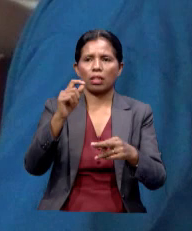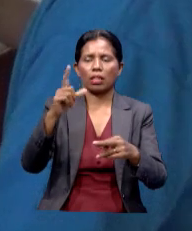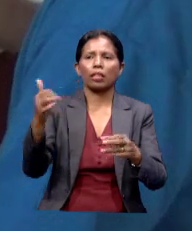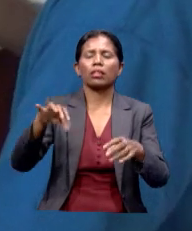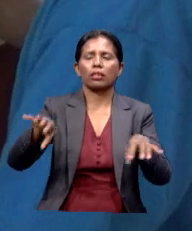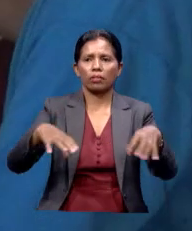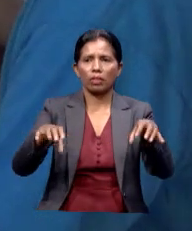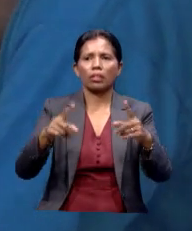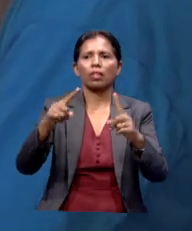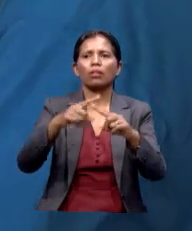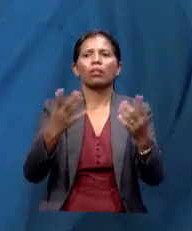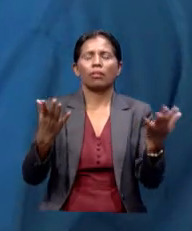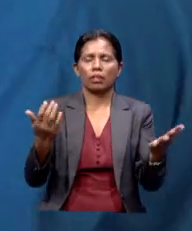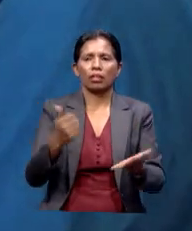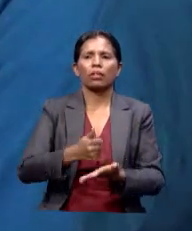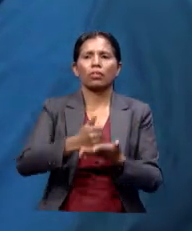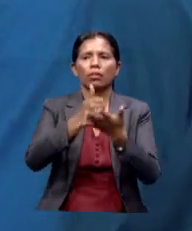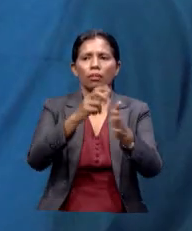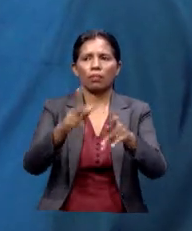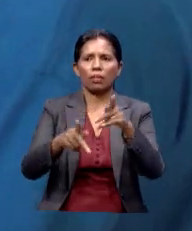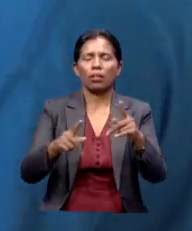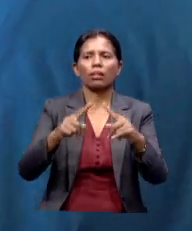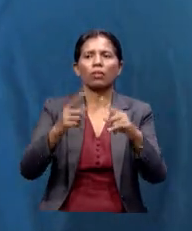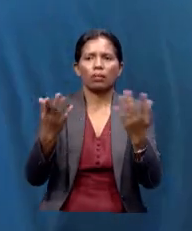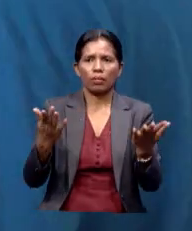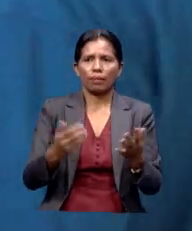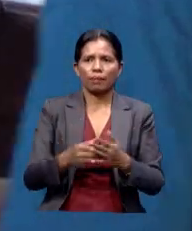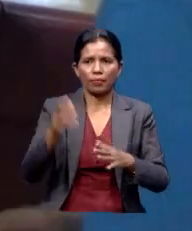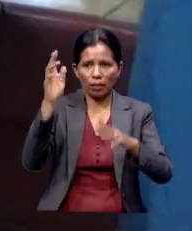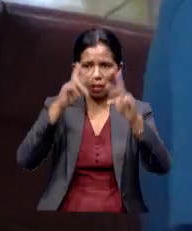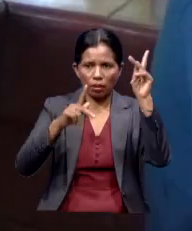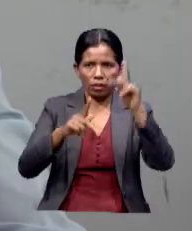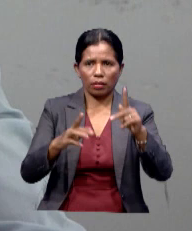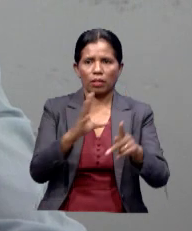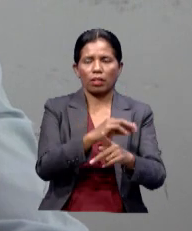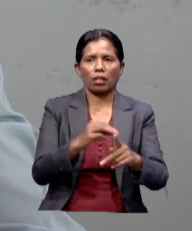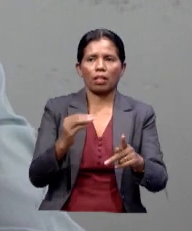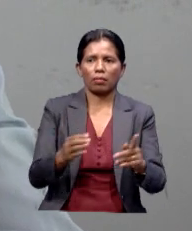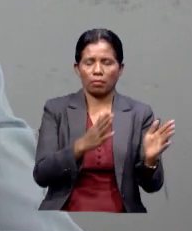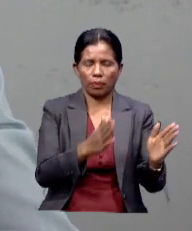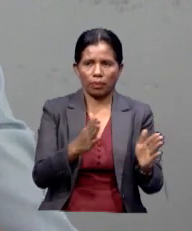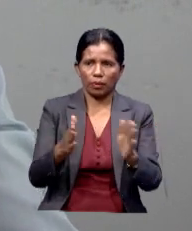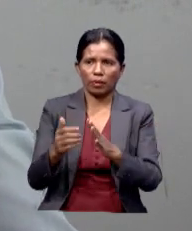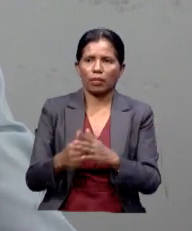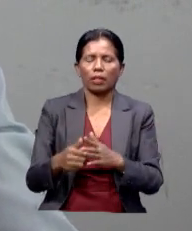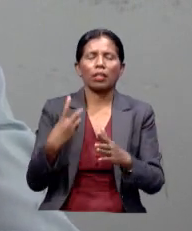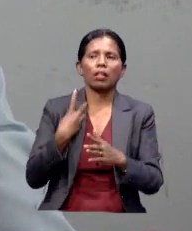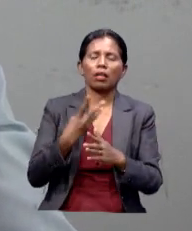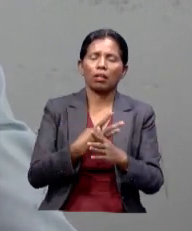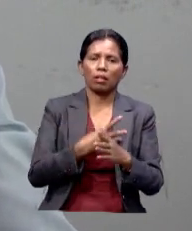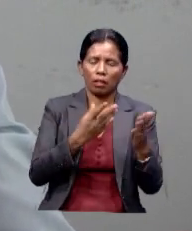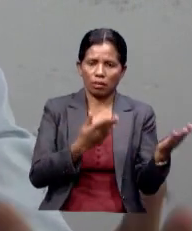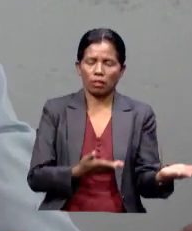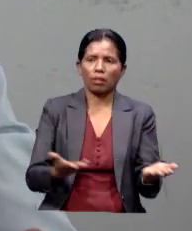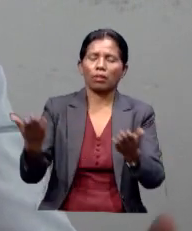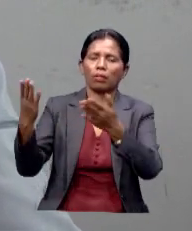sir ni atendimento ba consumidor se tonebe e a caso nebe que tama ami am processa ami haruka carta